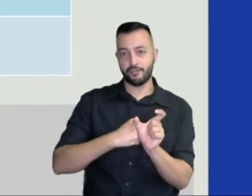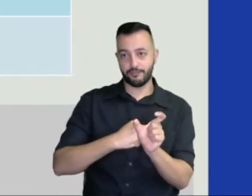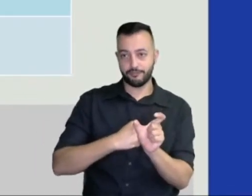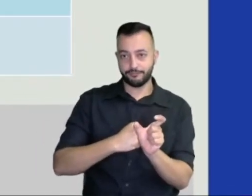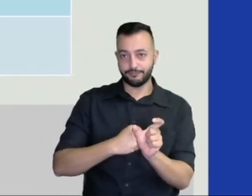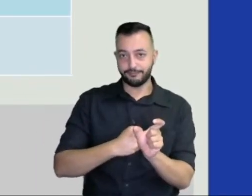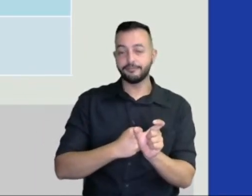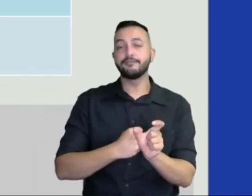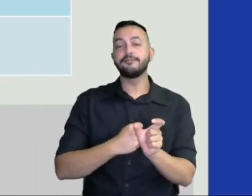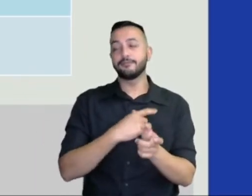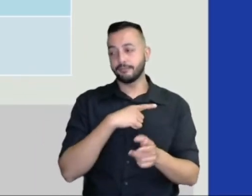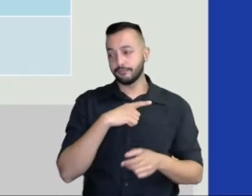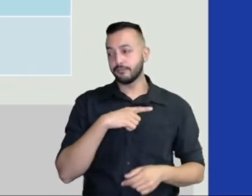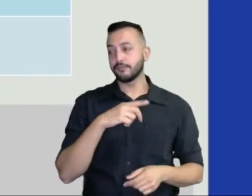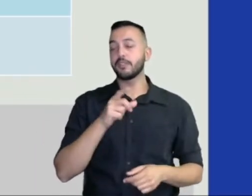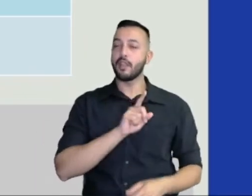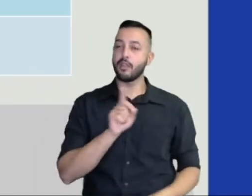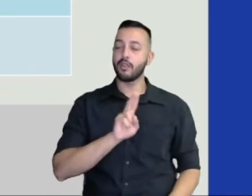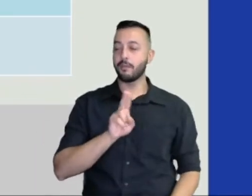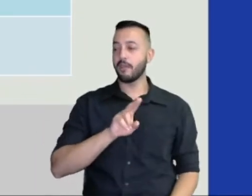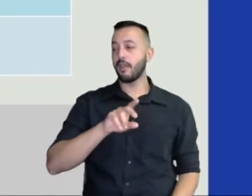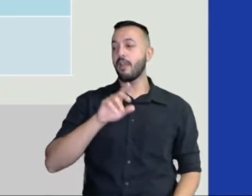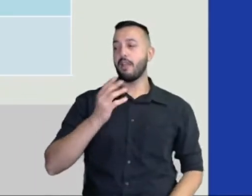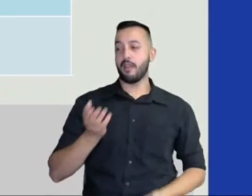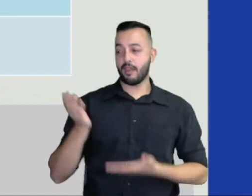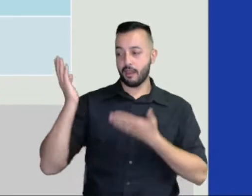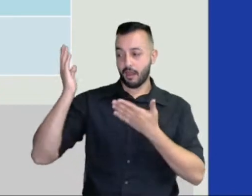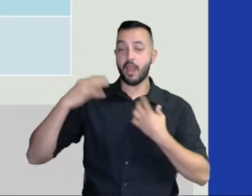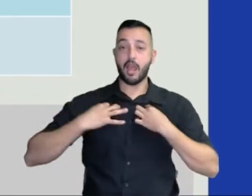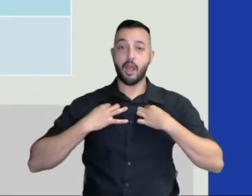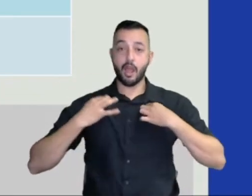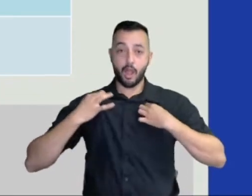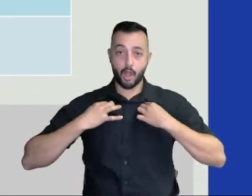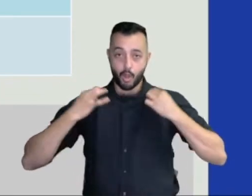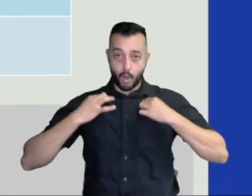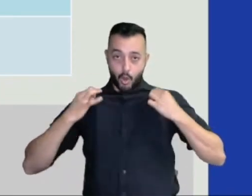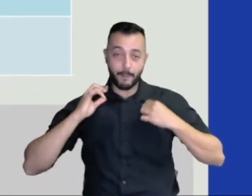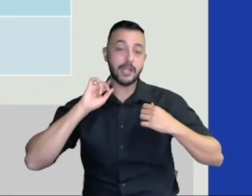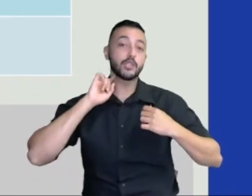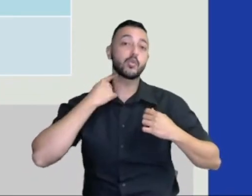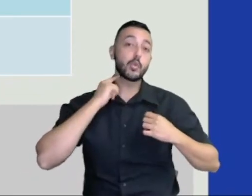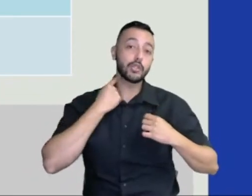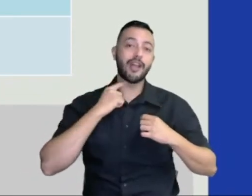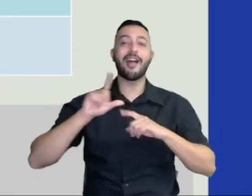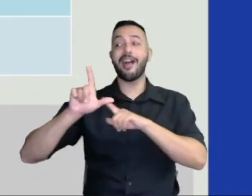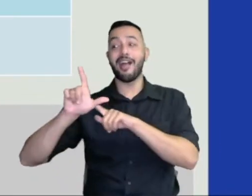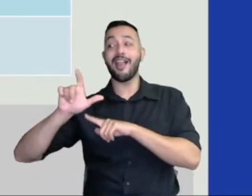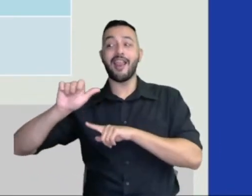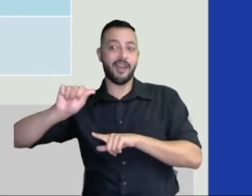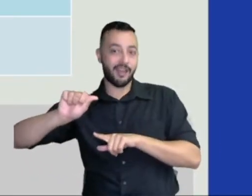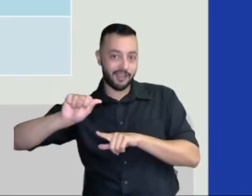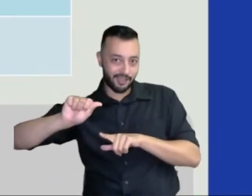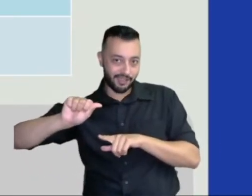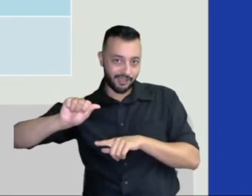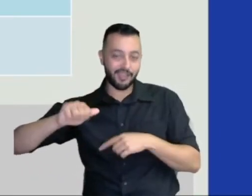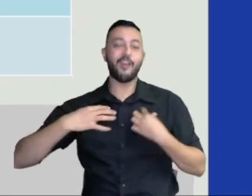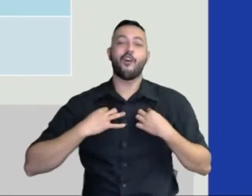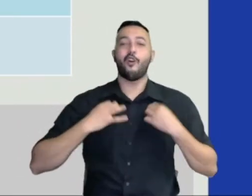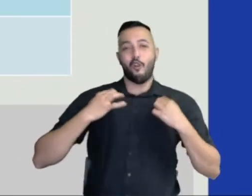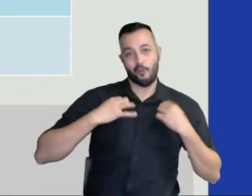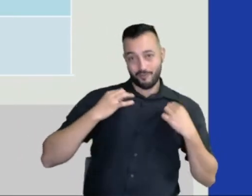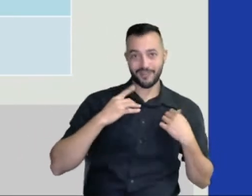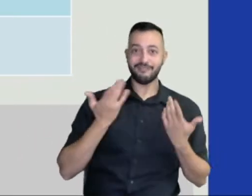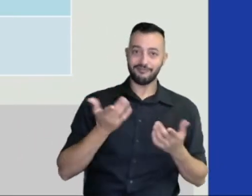Ó. La roupa está sucia. A roupa está suja. Então, a gente tem o la, que é